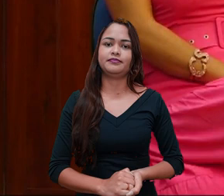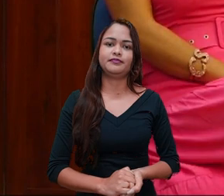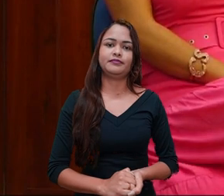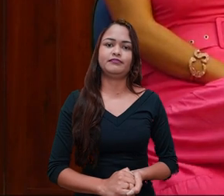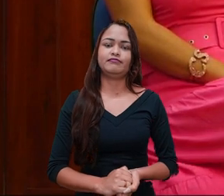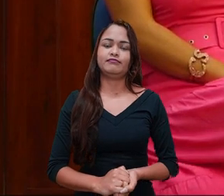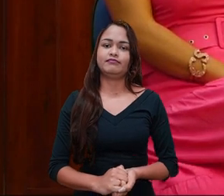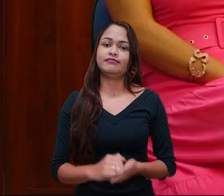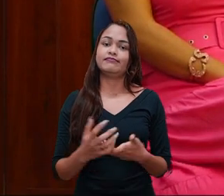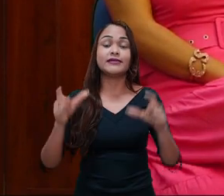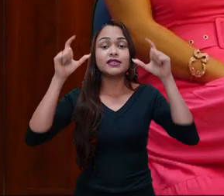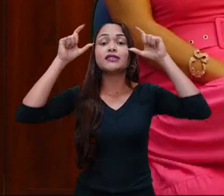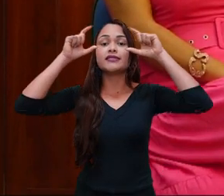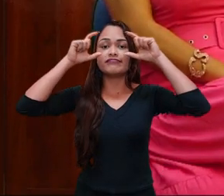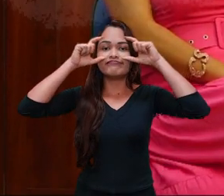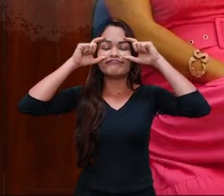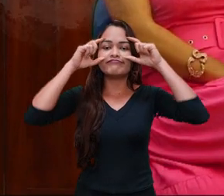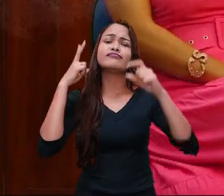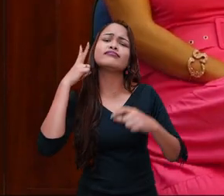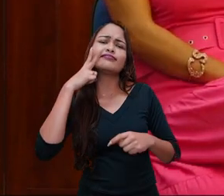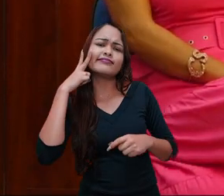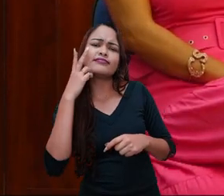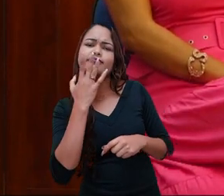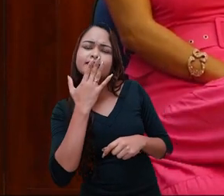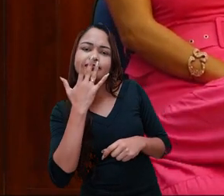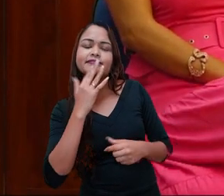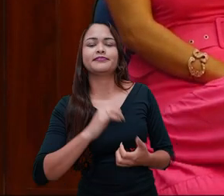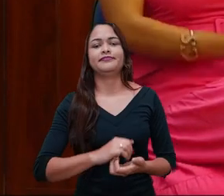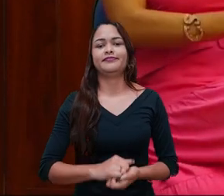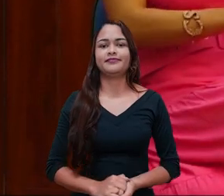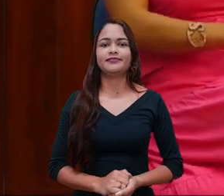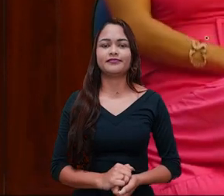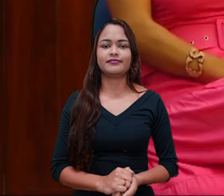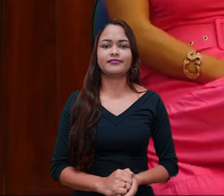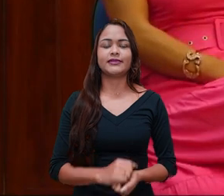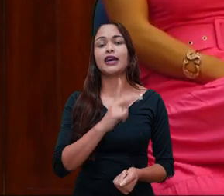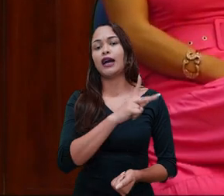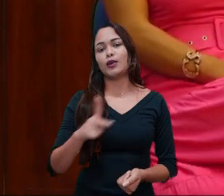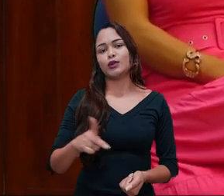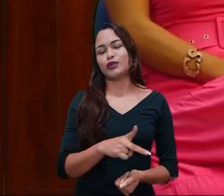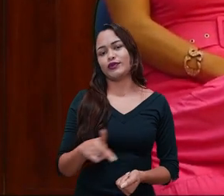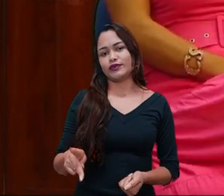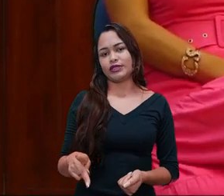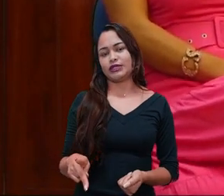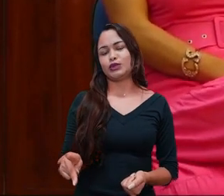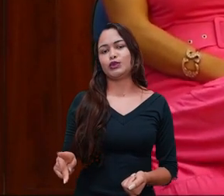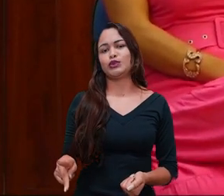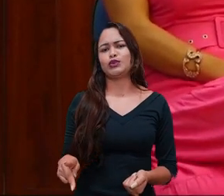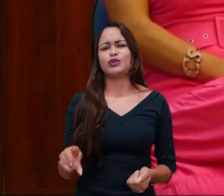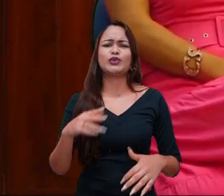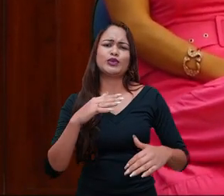e um óculos de cor vinho. E sou professora do estado há quase 10